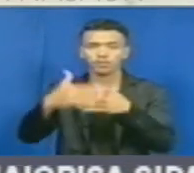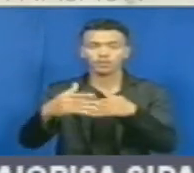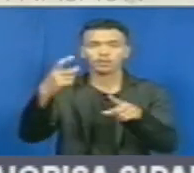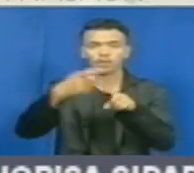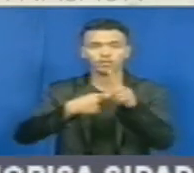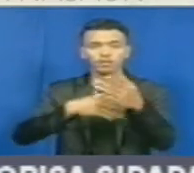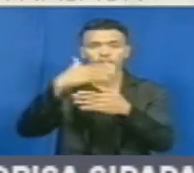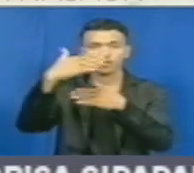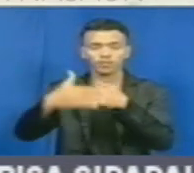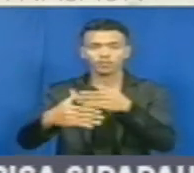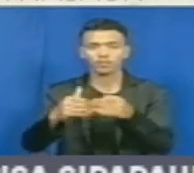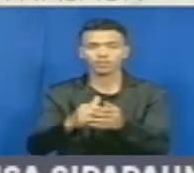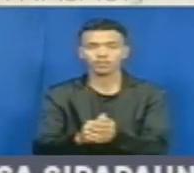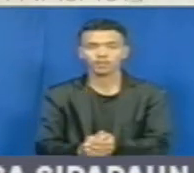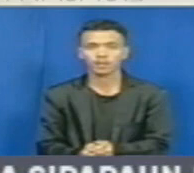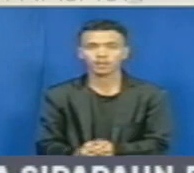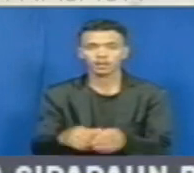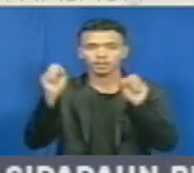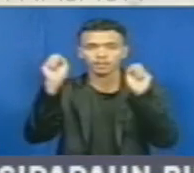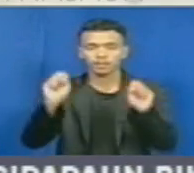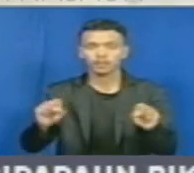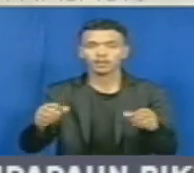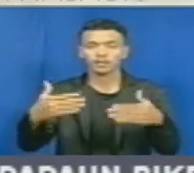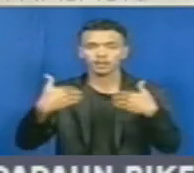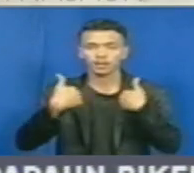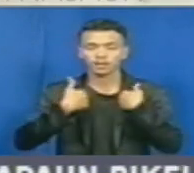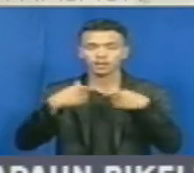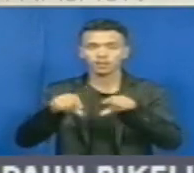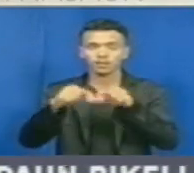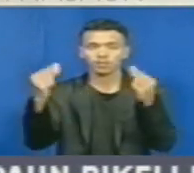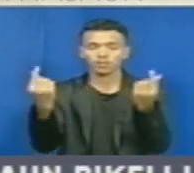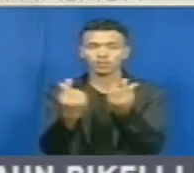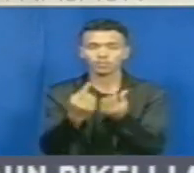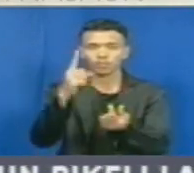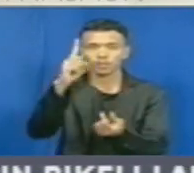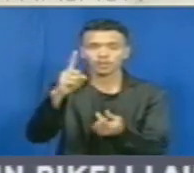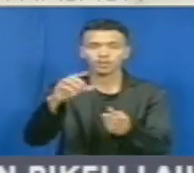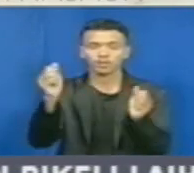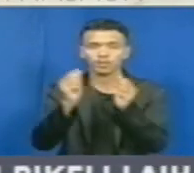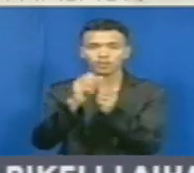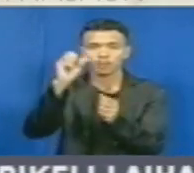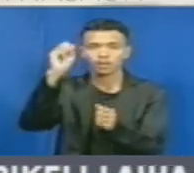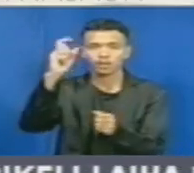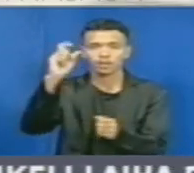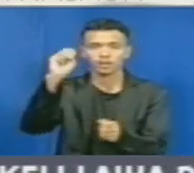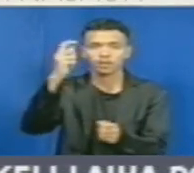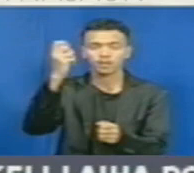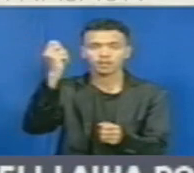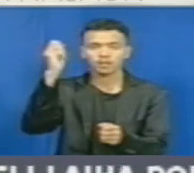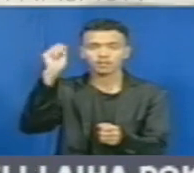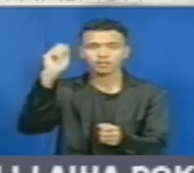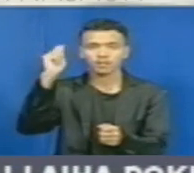pulang oin mai bele ia equipa integrada ida entre stae umos notariado